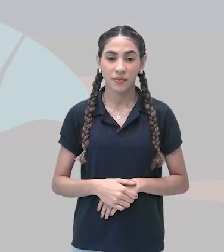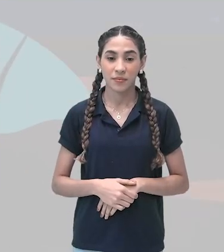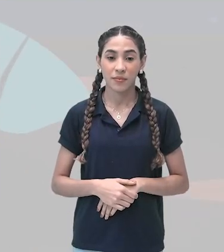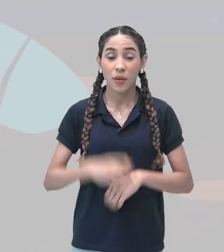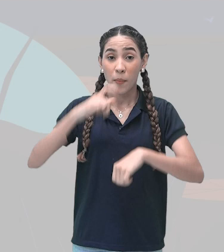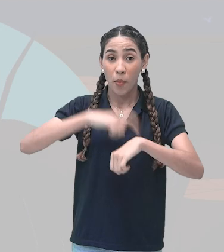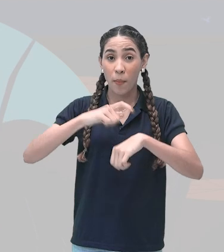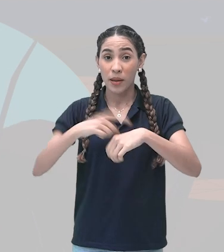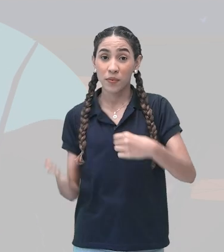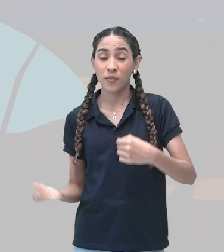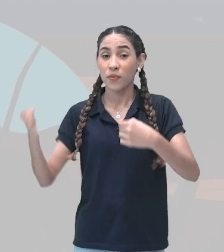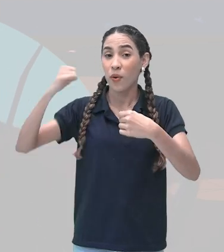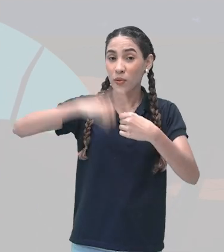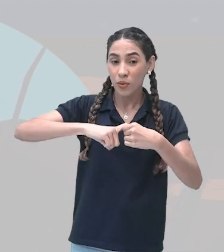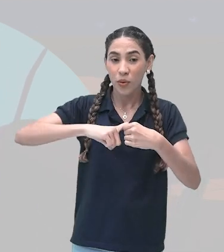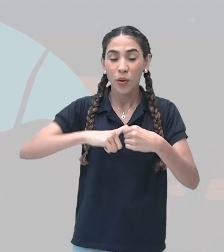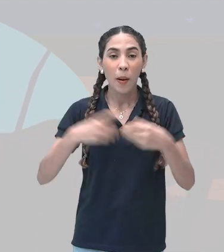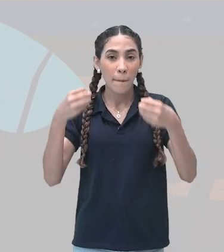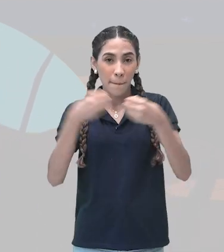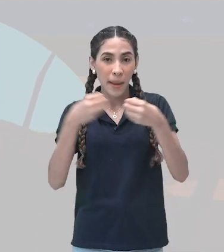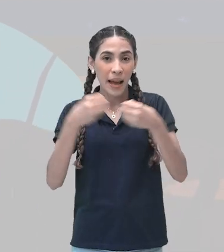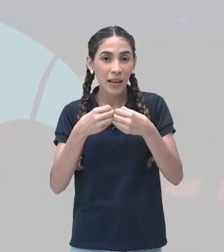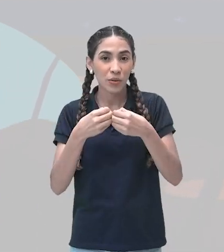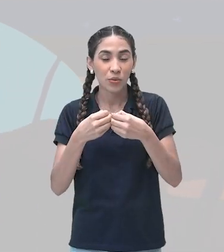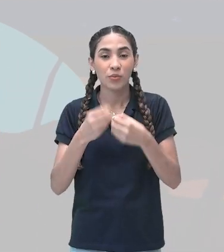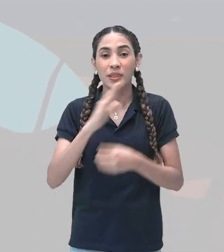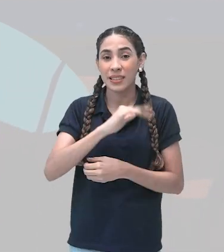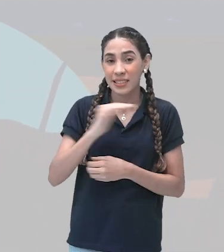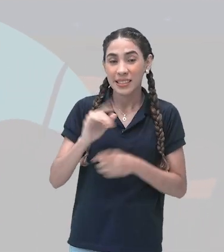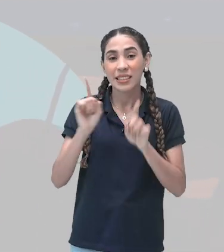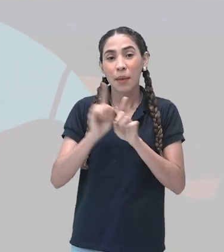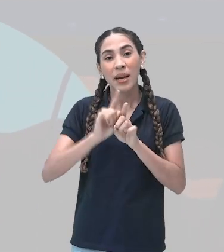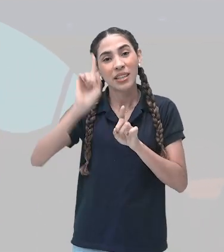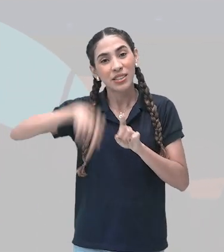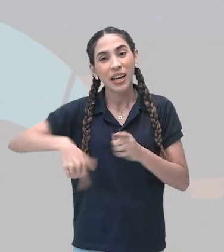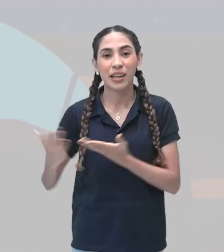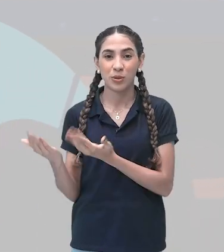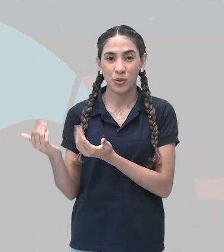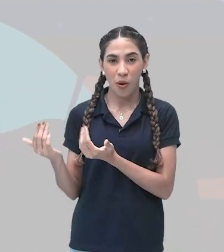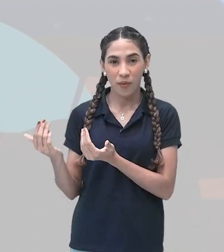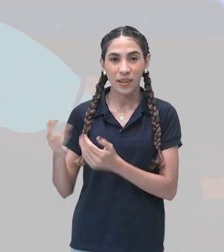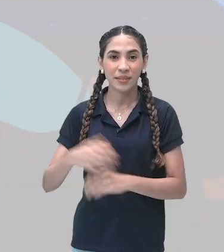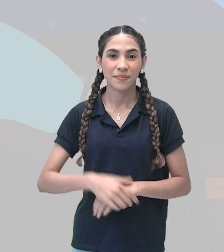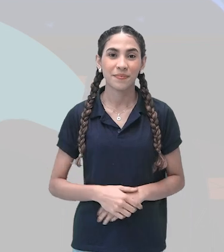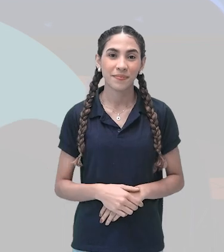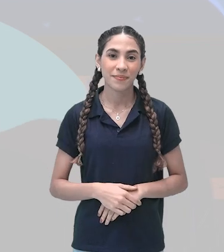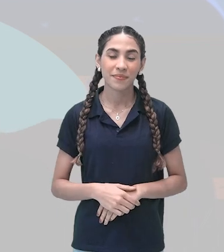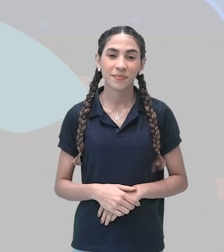Quando ele boiou perto da moça, já era também peixe-boi.